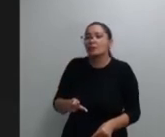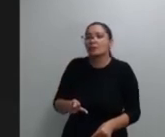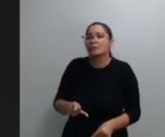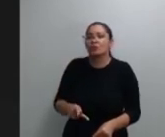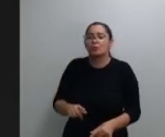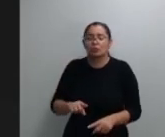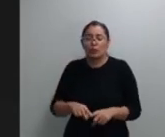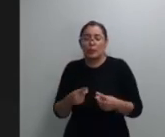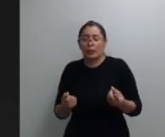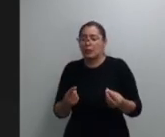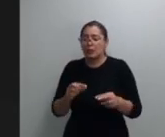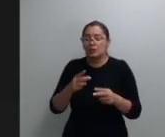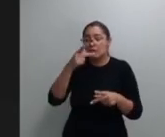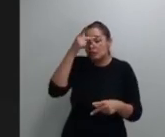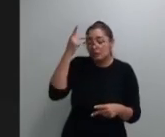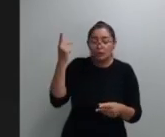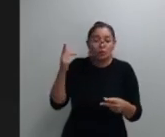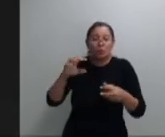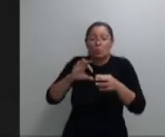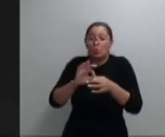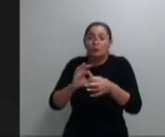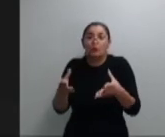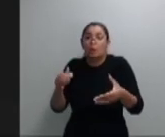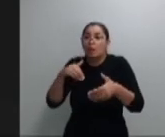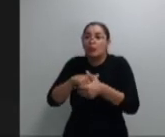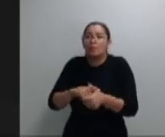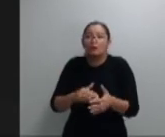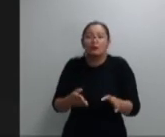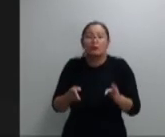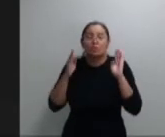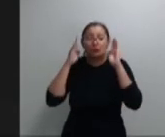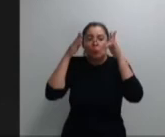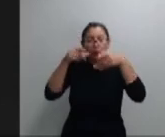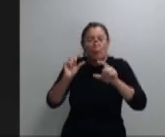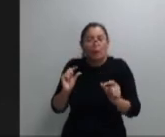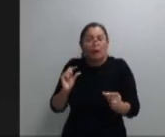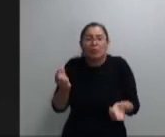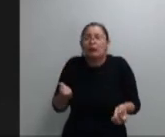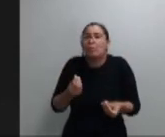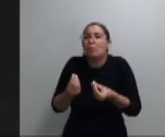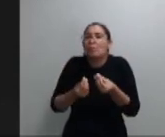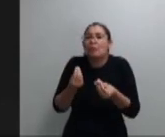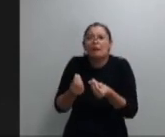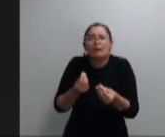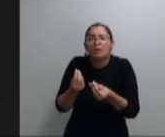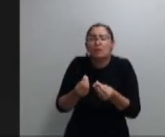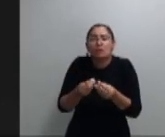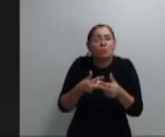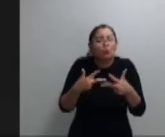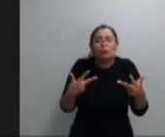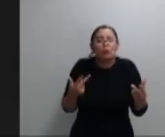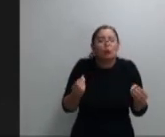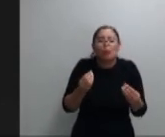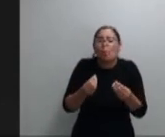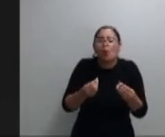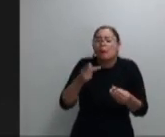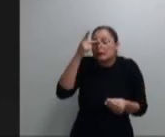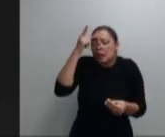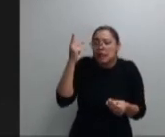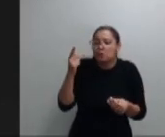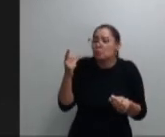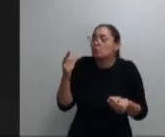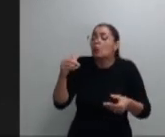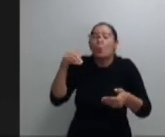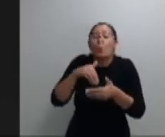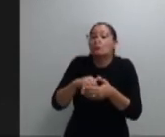capitalistas fará sentido apenas para poucos onde é que o capitalismo faz sentido para muitos onde é que o capitalismo